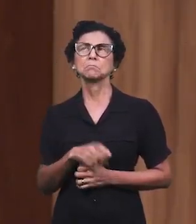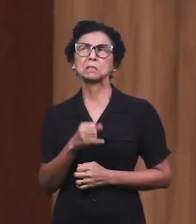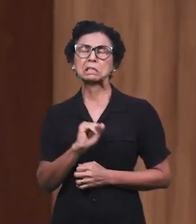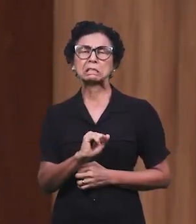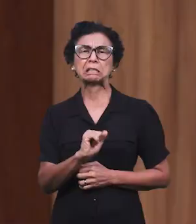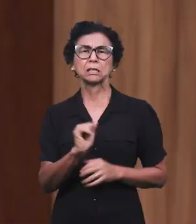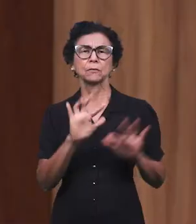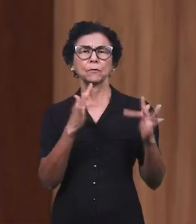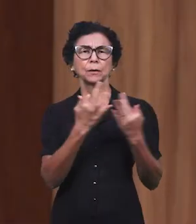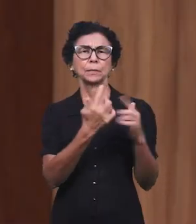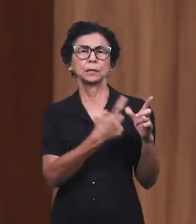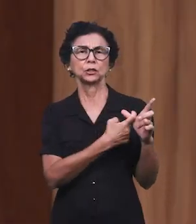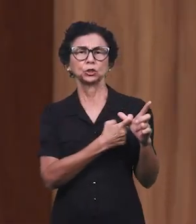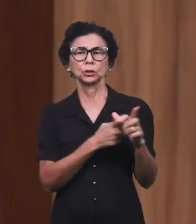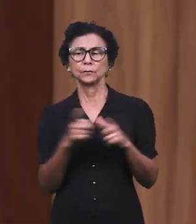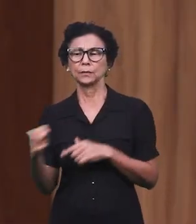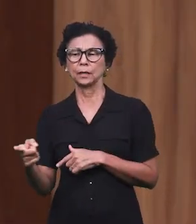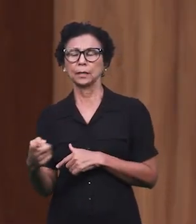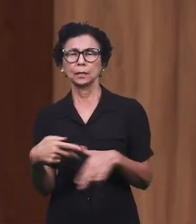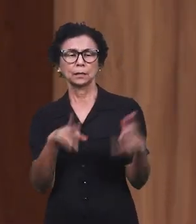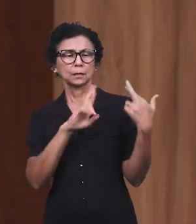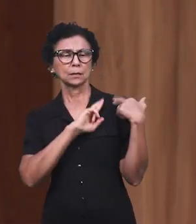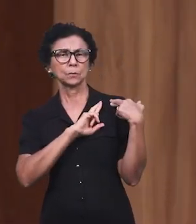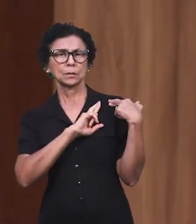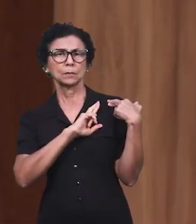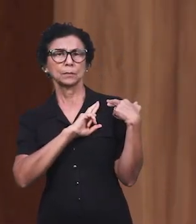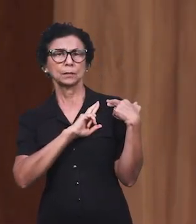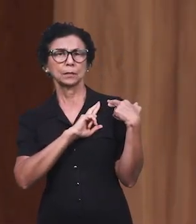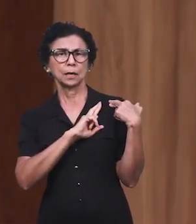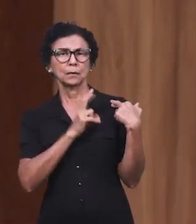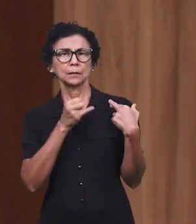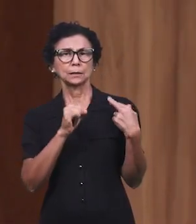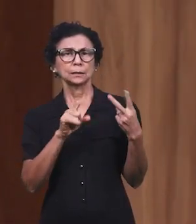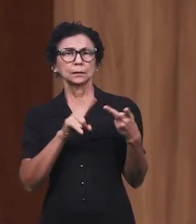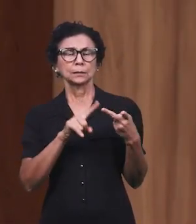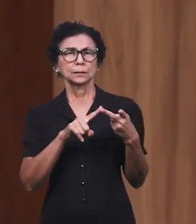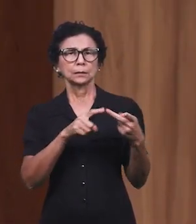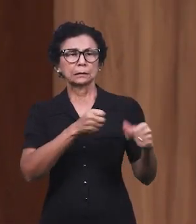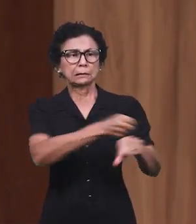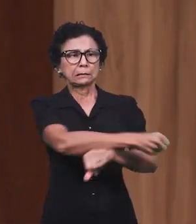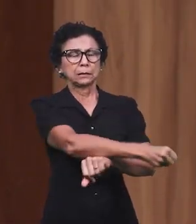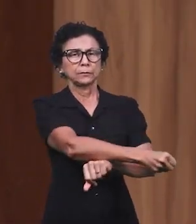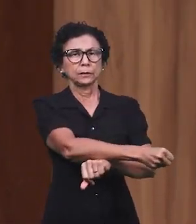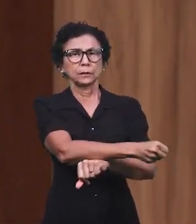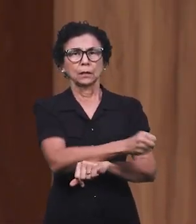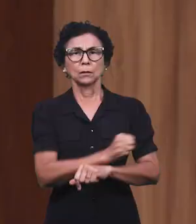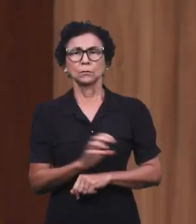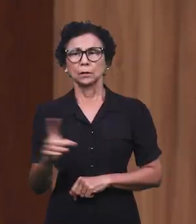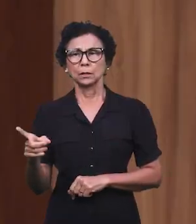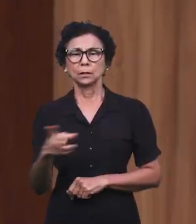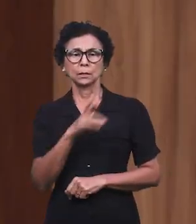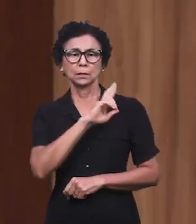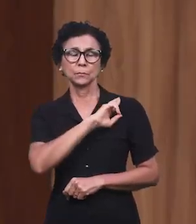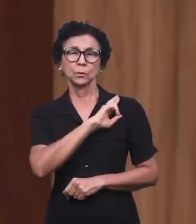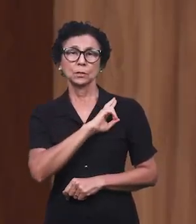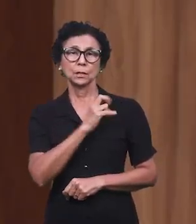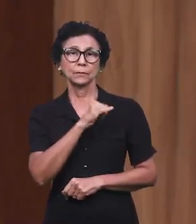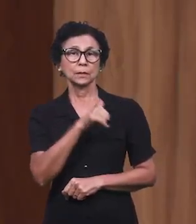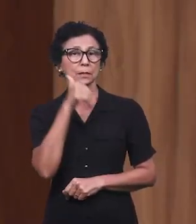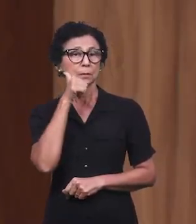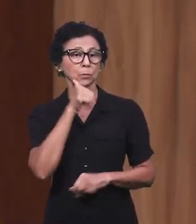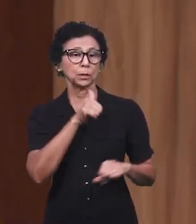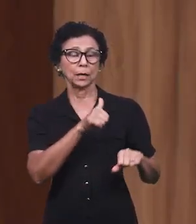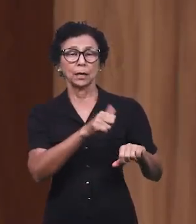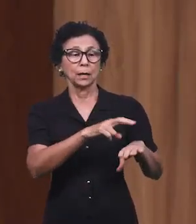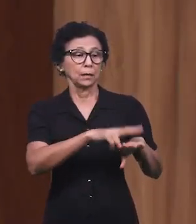de resgatar de uma situação de escravidão que a pessoa podia estar e de desposar alguém que tinha ficado viúva, que era